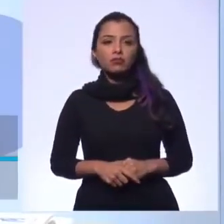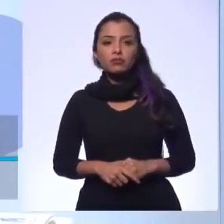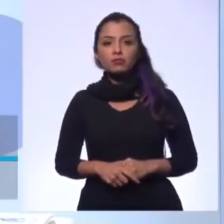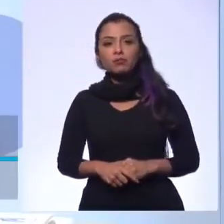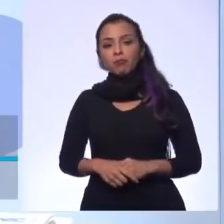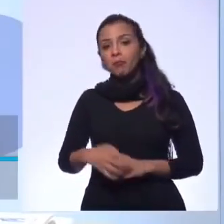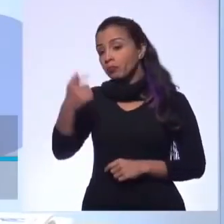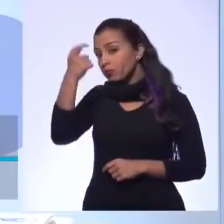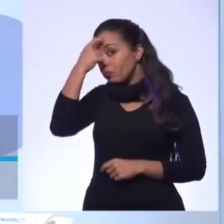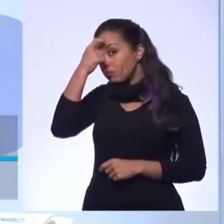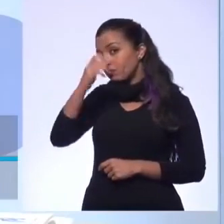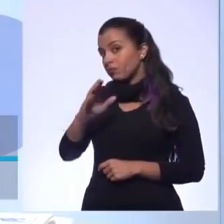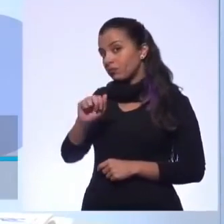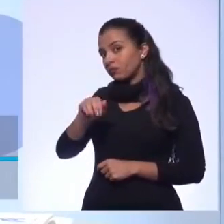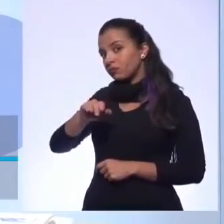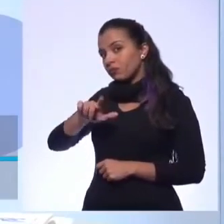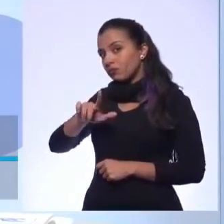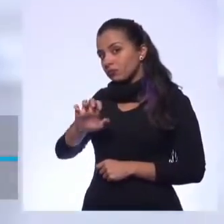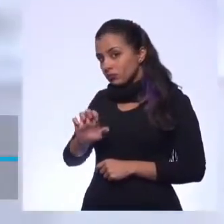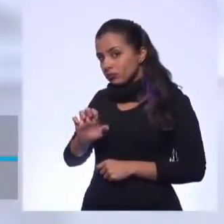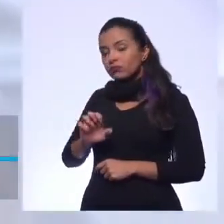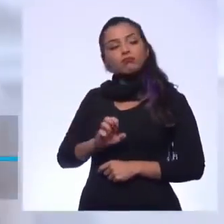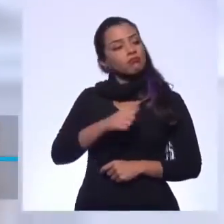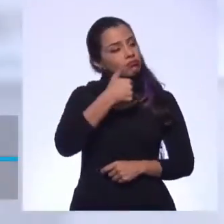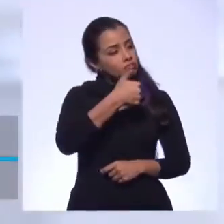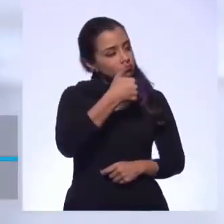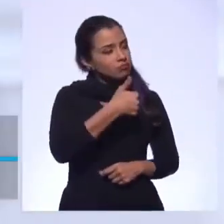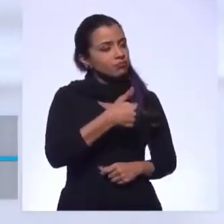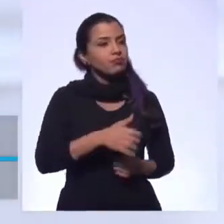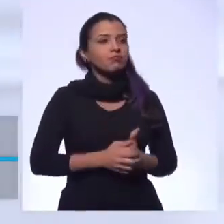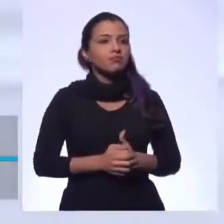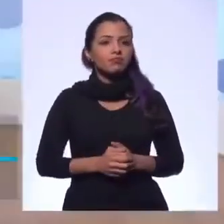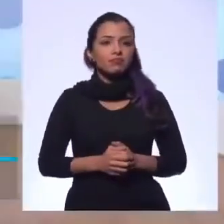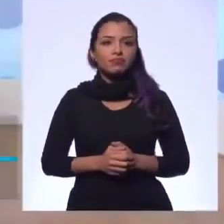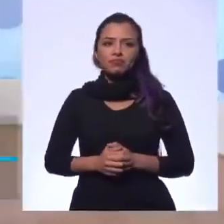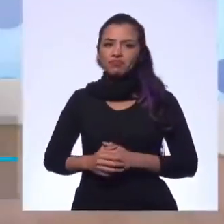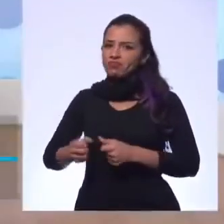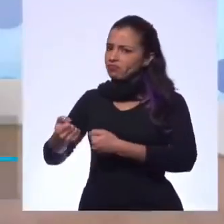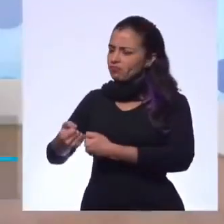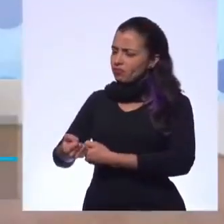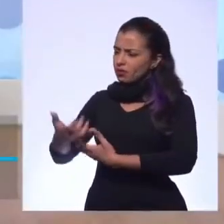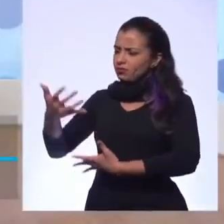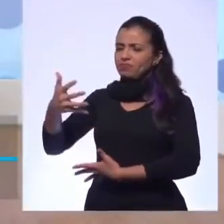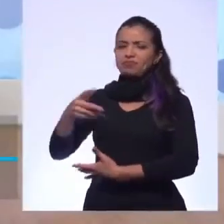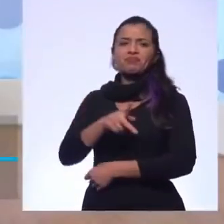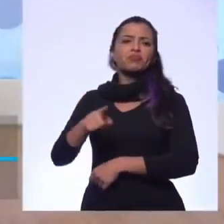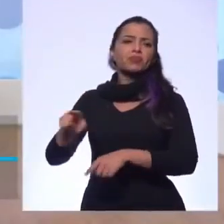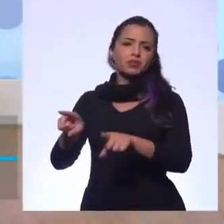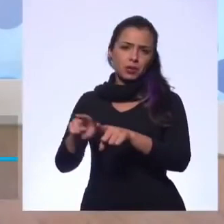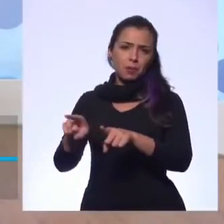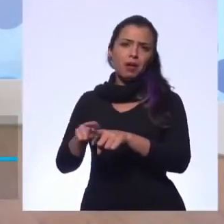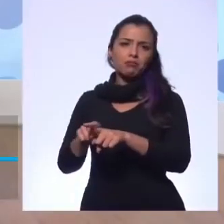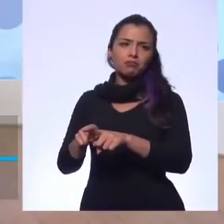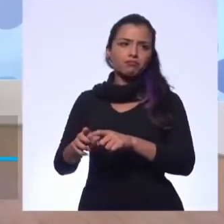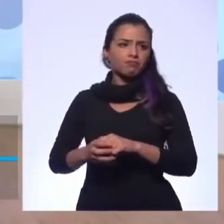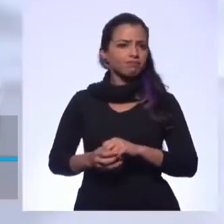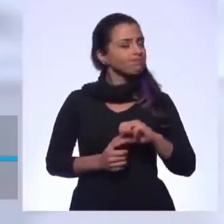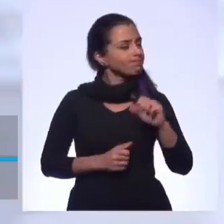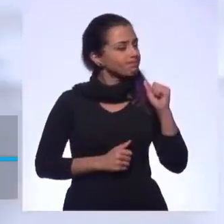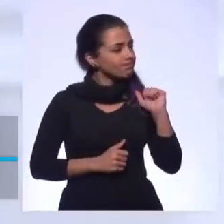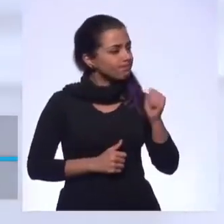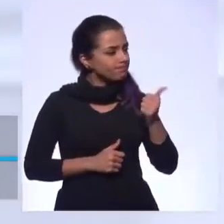conscientização foi a Camille, tá bom, professor? Muito bem, Camille. Ó, gente, então é tem isso. Tem várias aqui, professor, que foram nessa linha, tá bom? Ó.